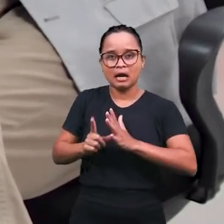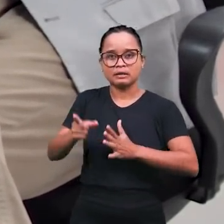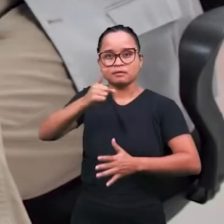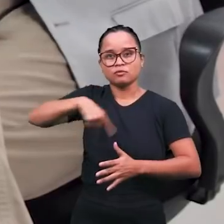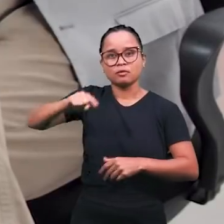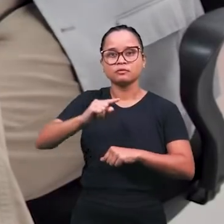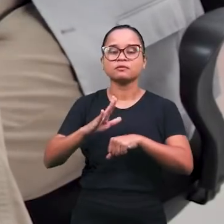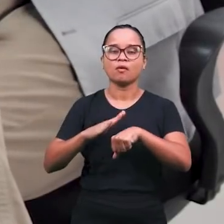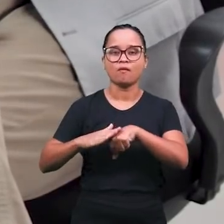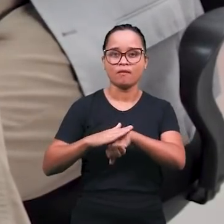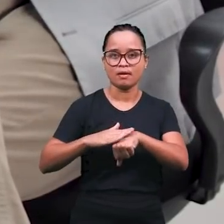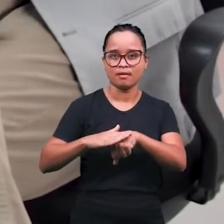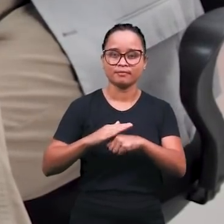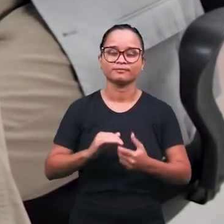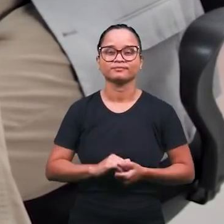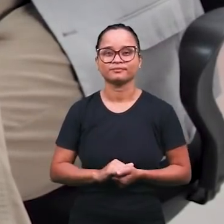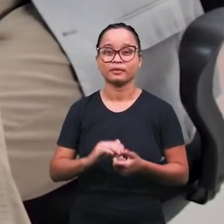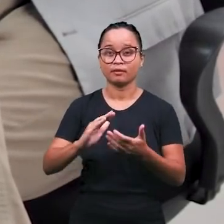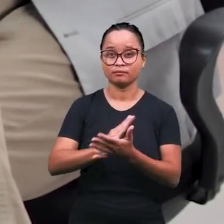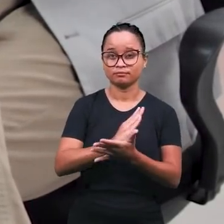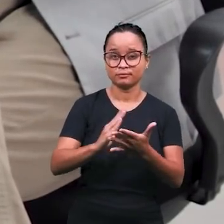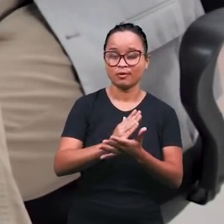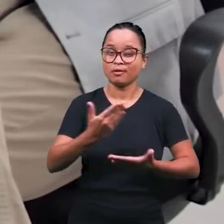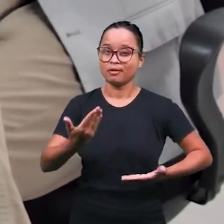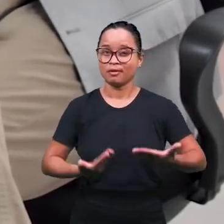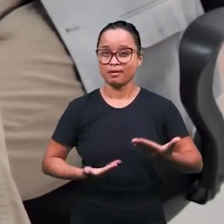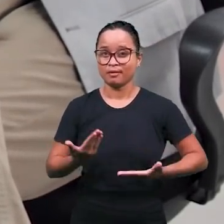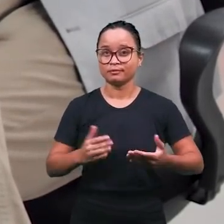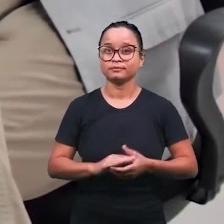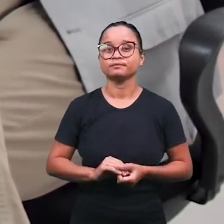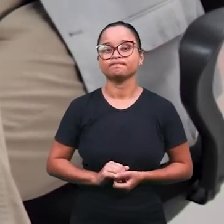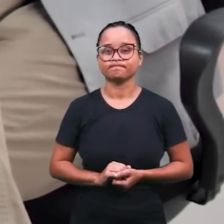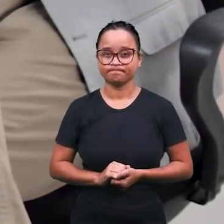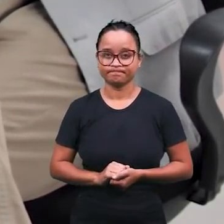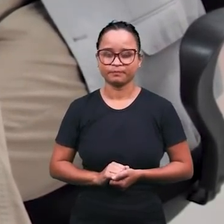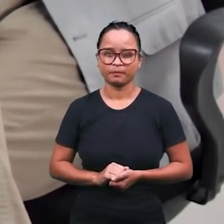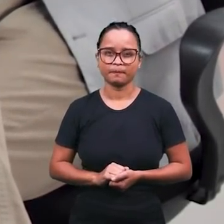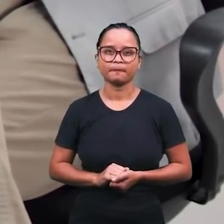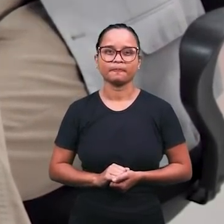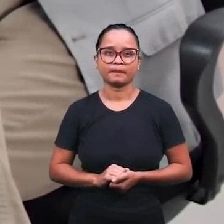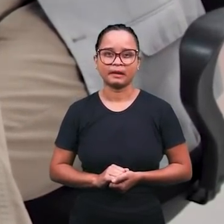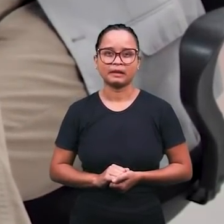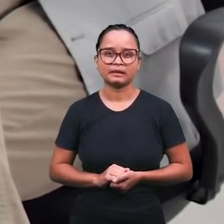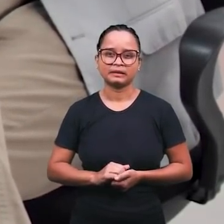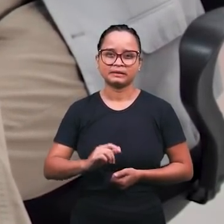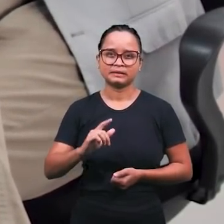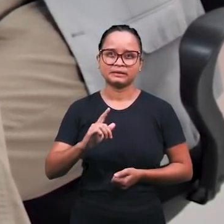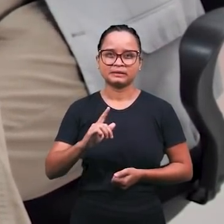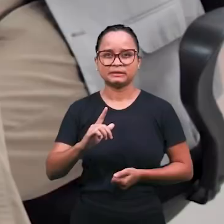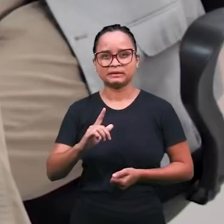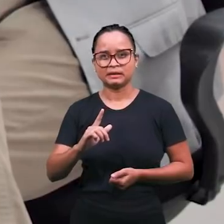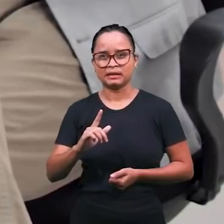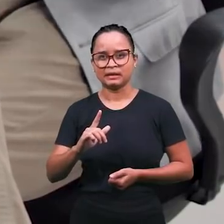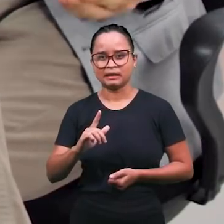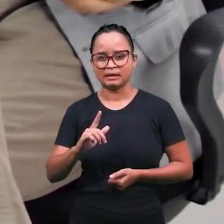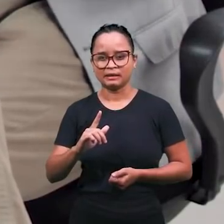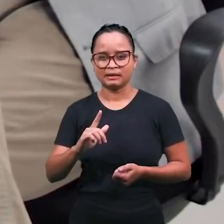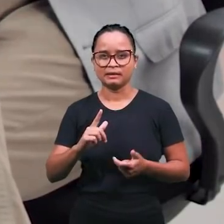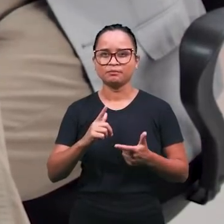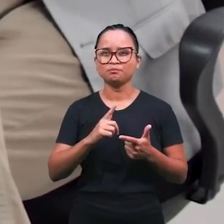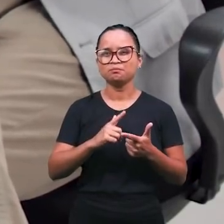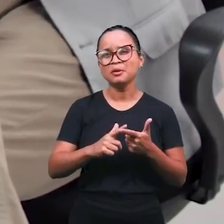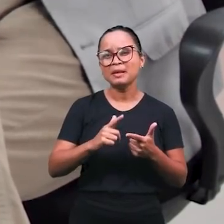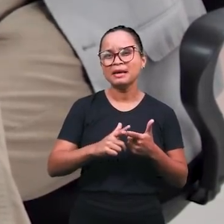pouquinho antes, às vezes alguns irmãos sofrem de problemas ou da falta da